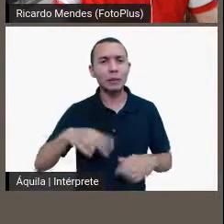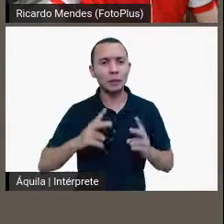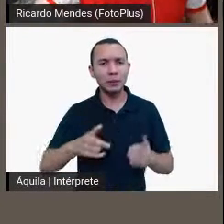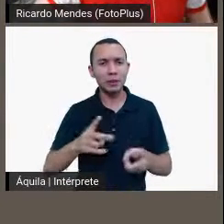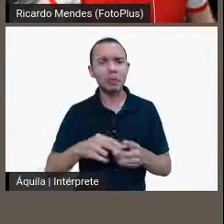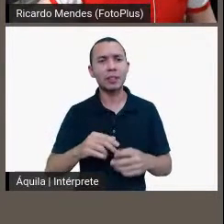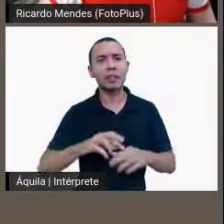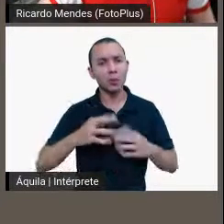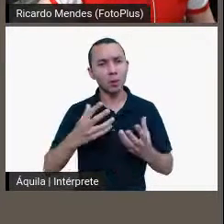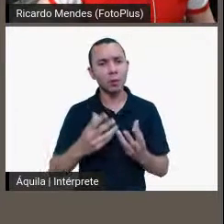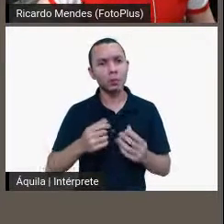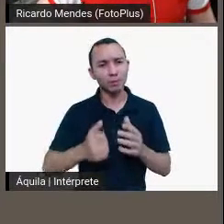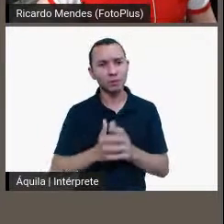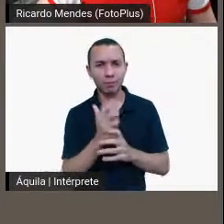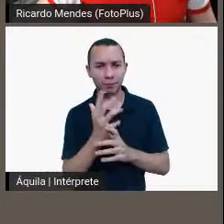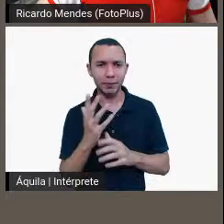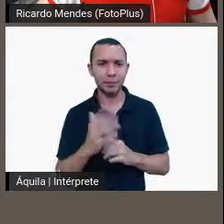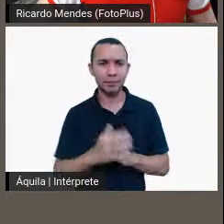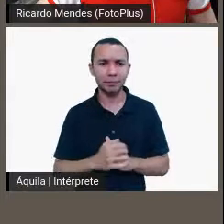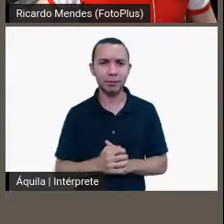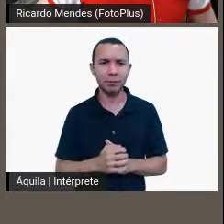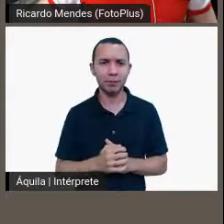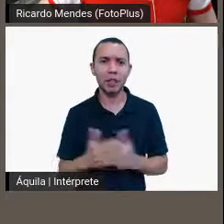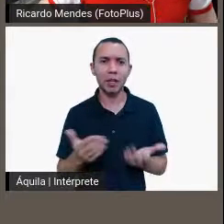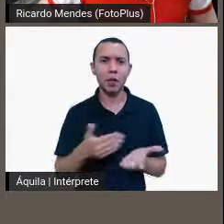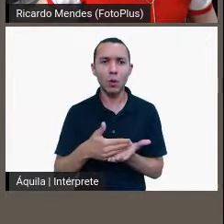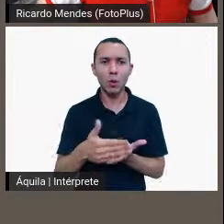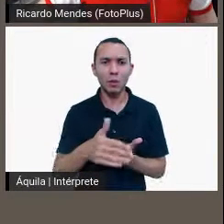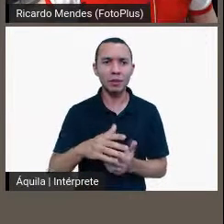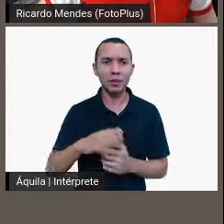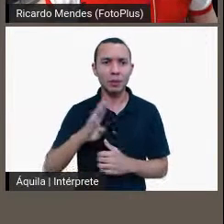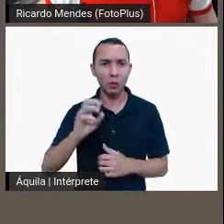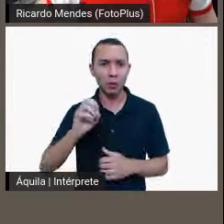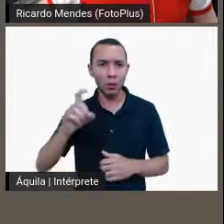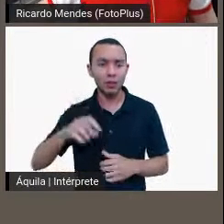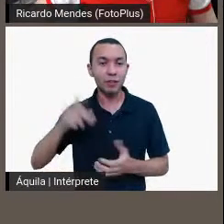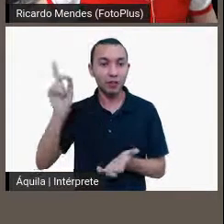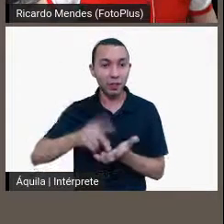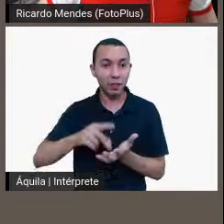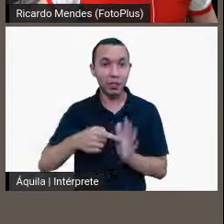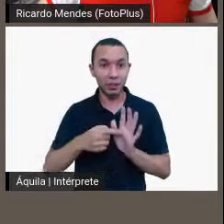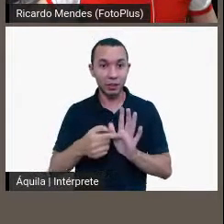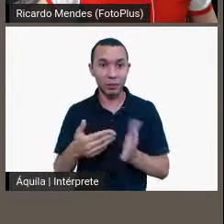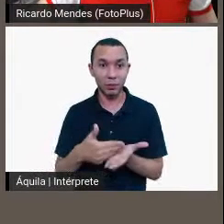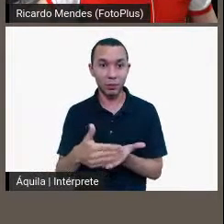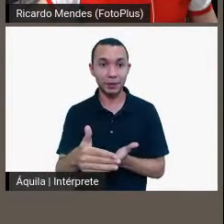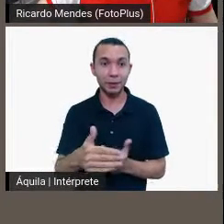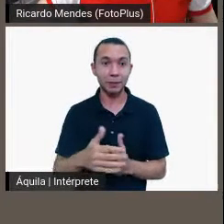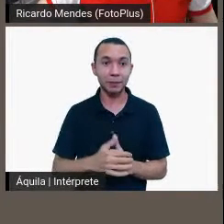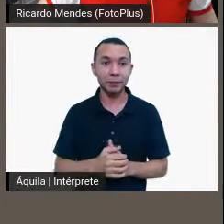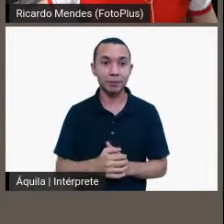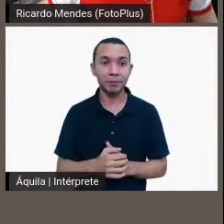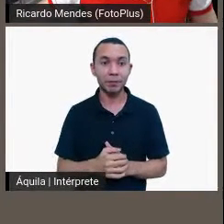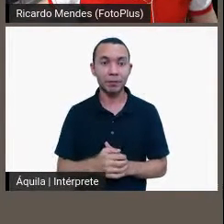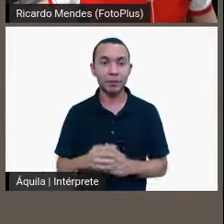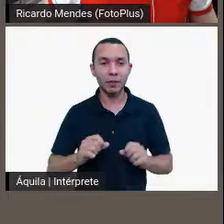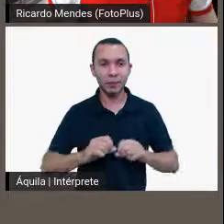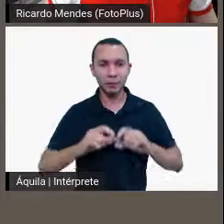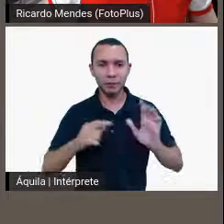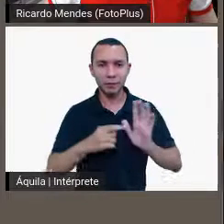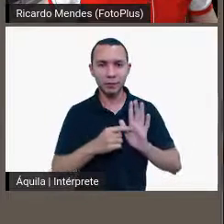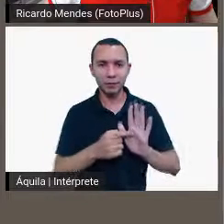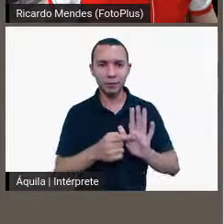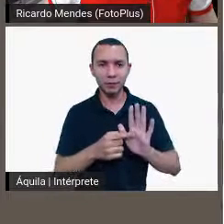ruína. Eu vou começar um dos blocos finais agora. Não sei se eu. Só deixa eu mudar a cartela.